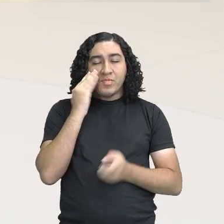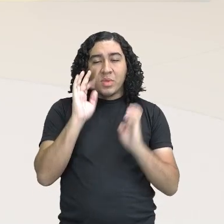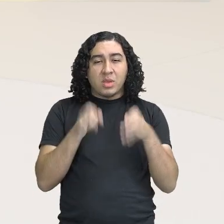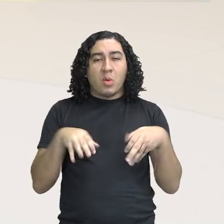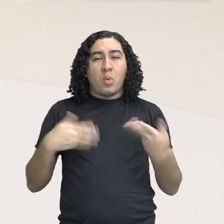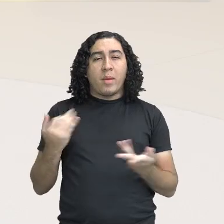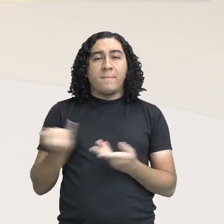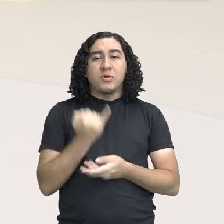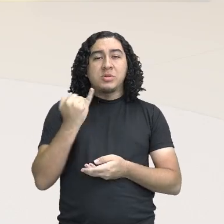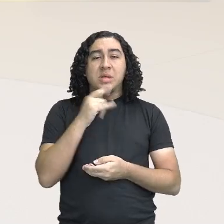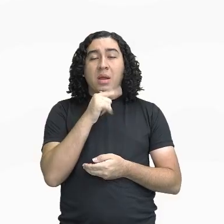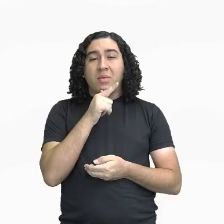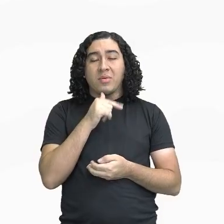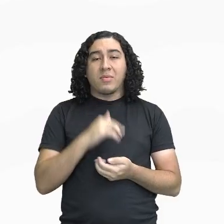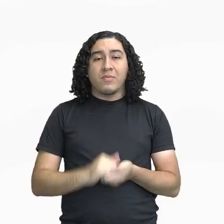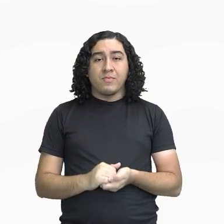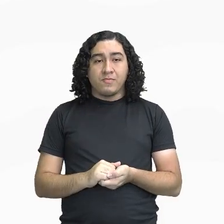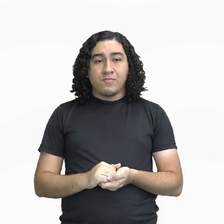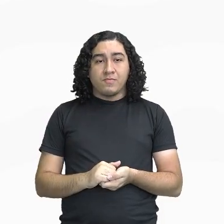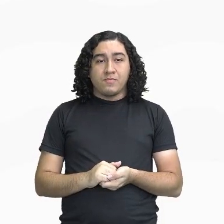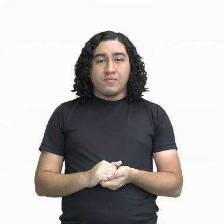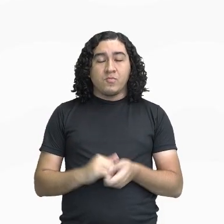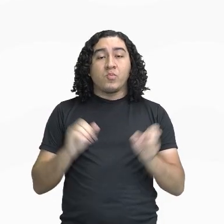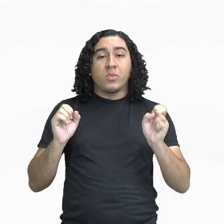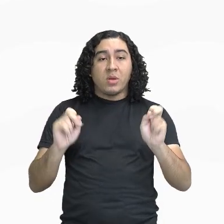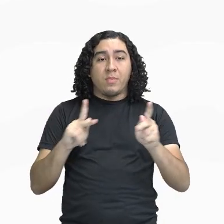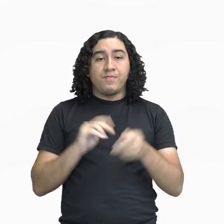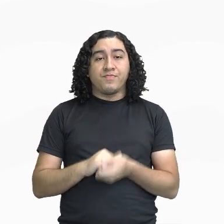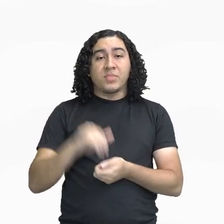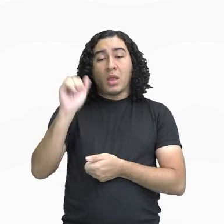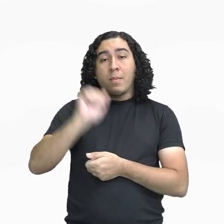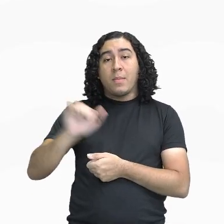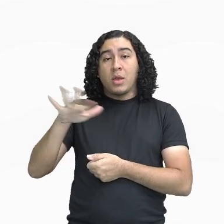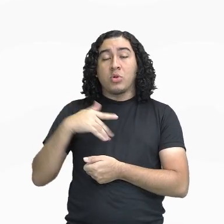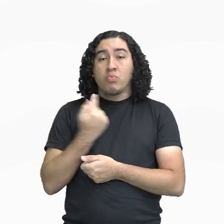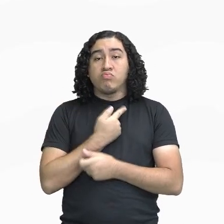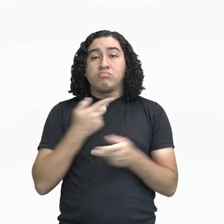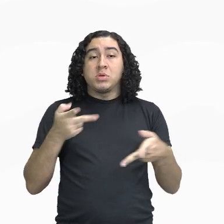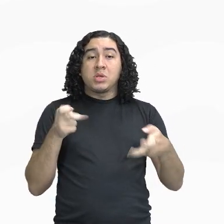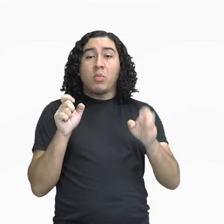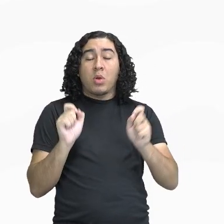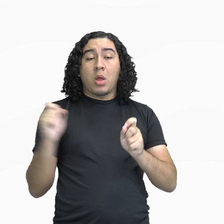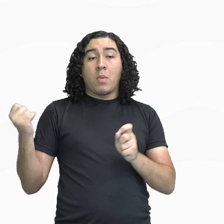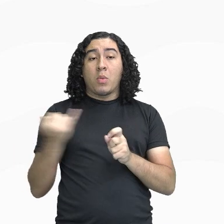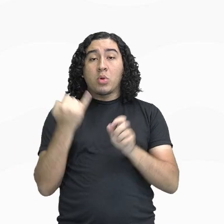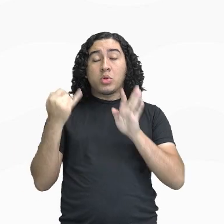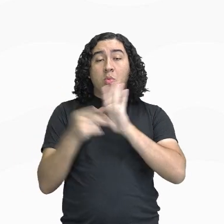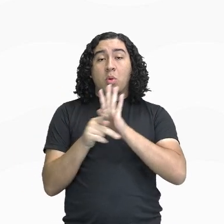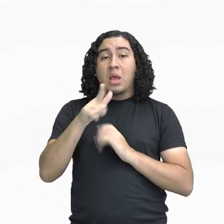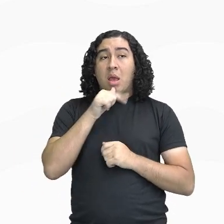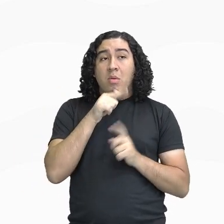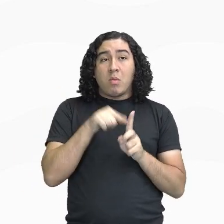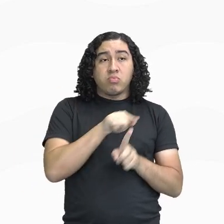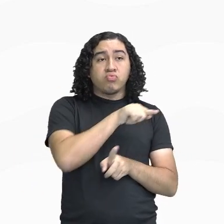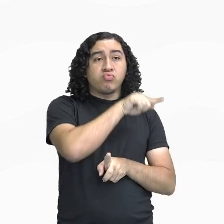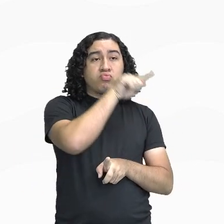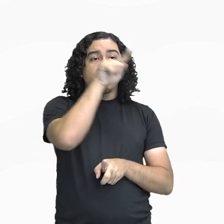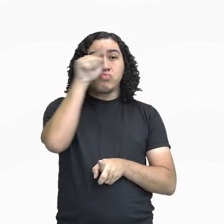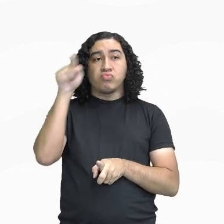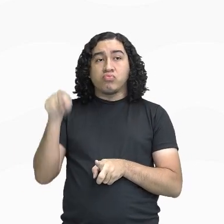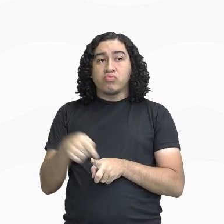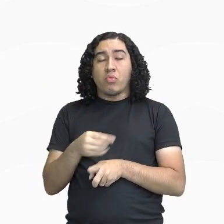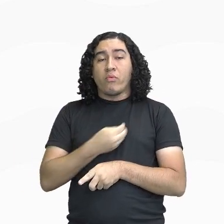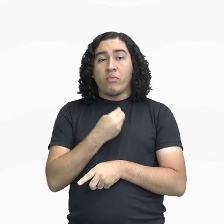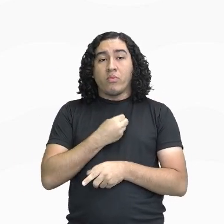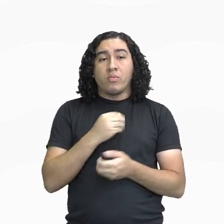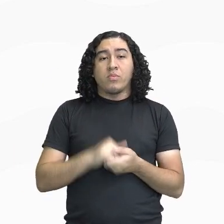qual é a importância dessa água. É isso aí. Nessas imagens agora a gente observa um pouco mais dessa importância do ciclo da água para os seres vivos.